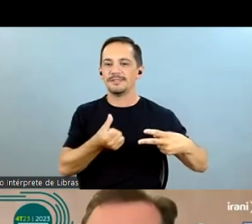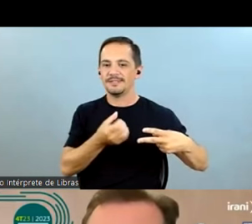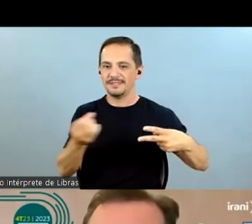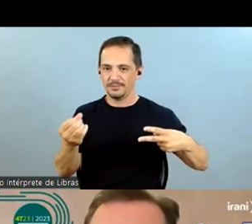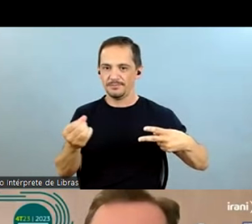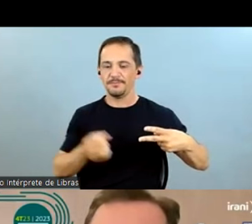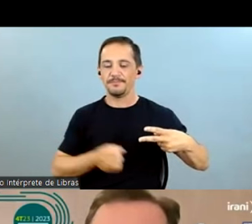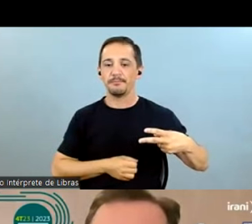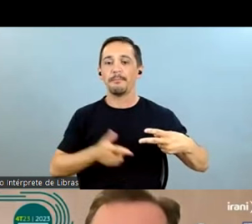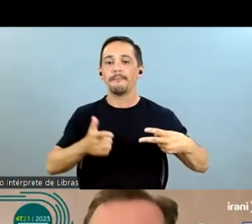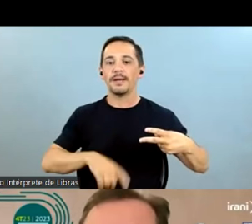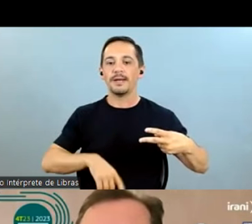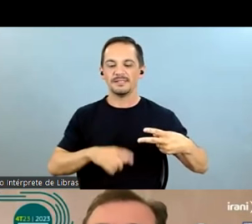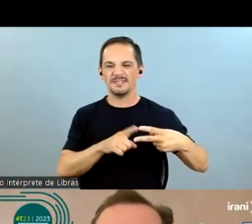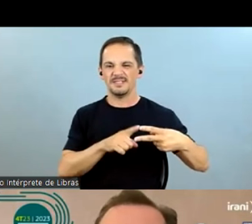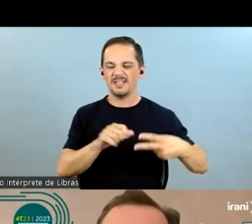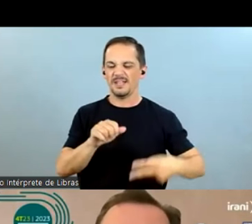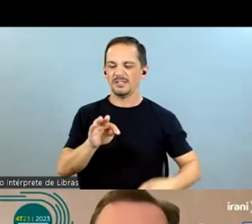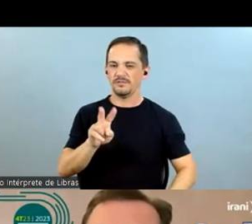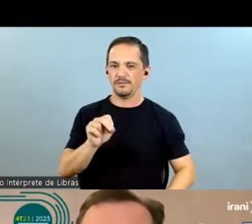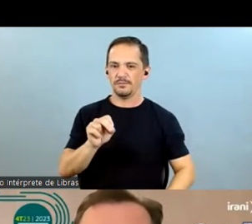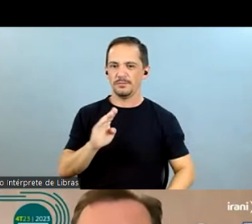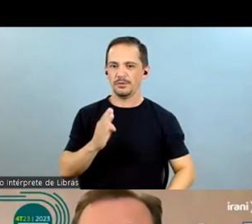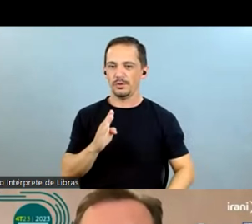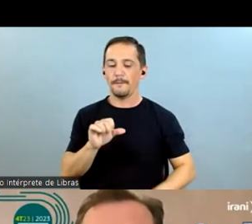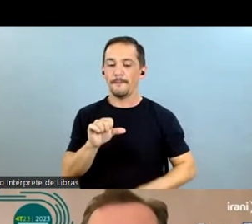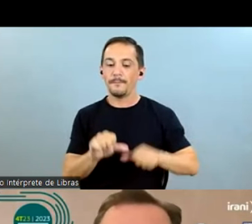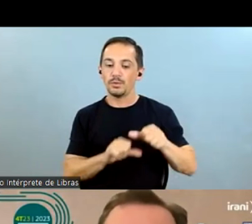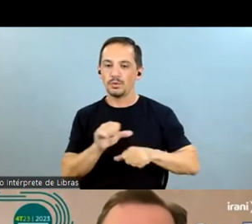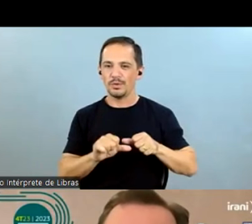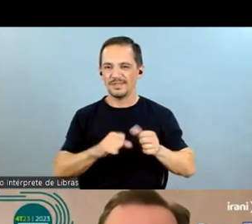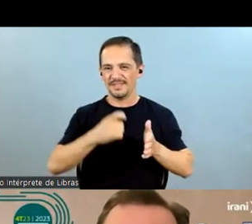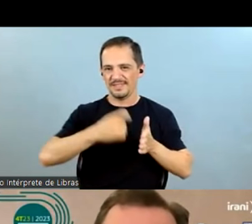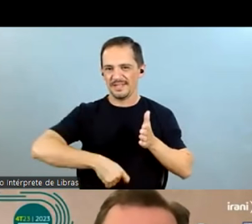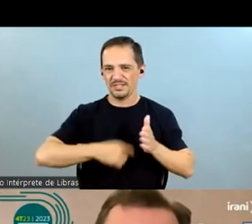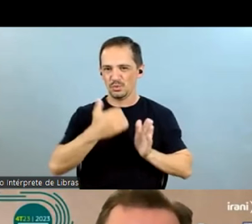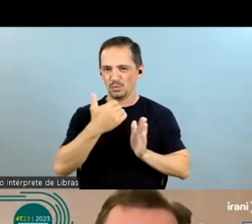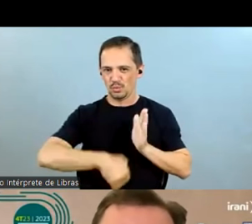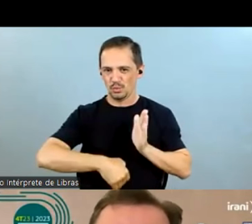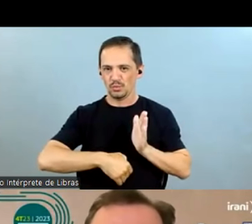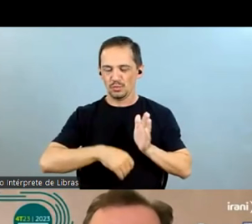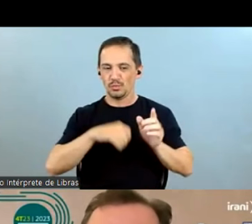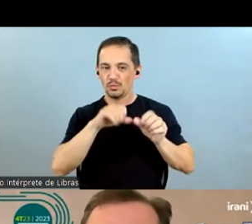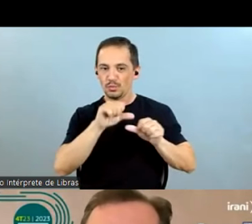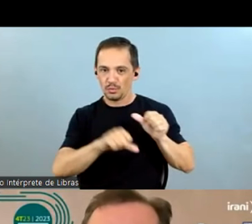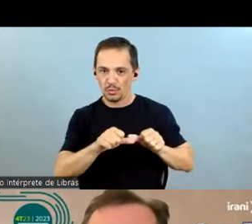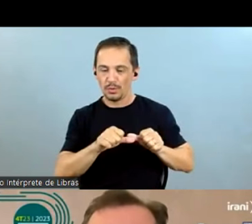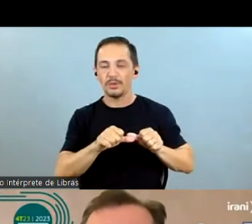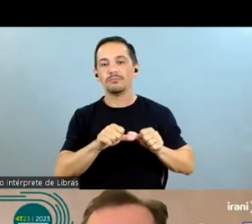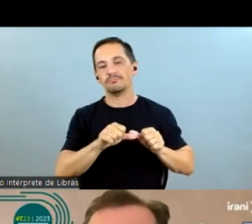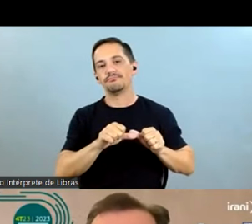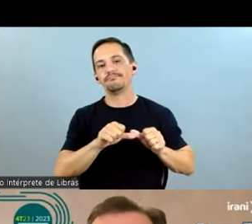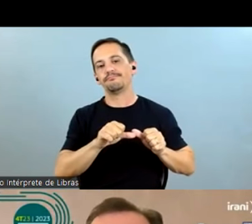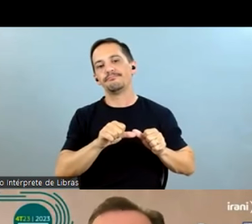os ativos biológicos que nós tivemos uma mudança na taxa de desconto E isso se refletiu no ano todo né inclusive nos